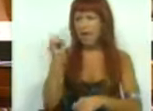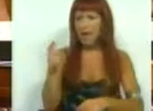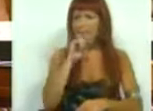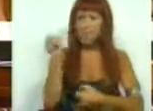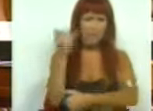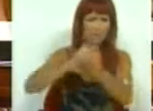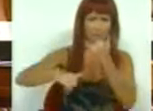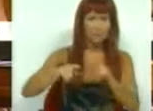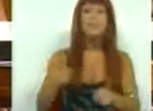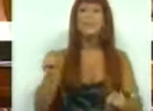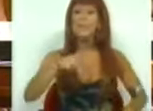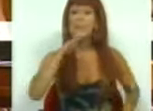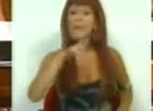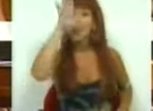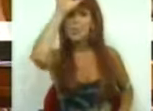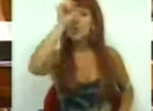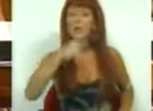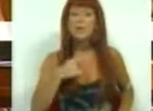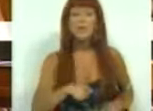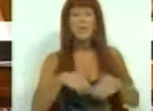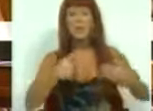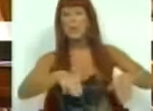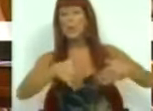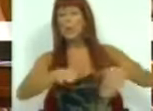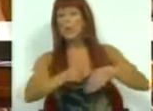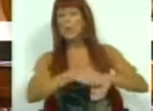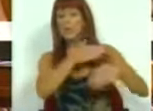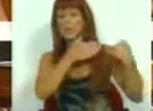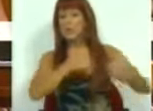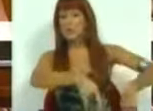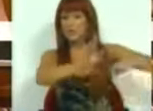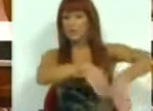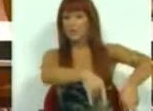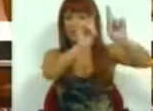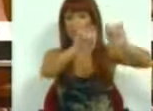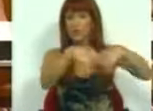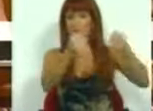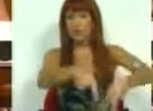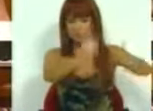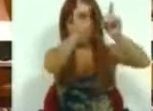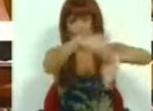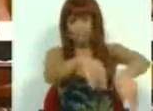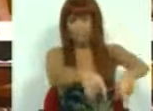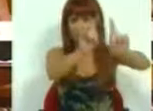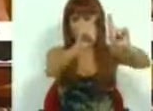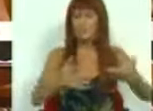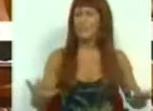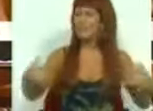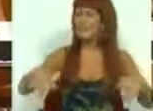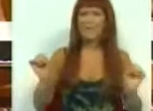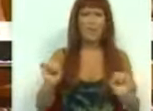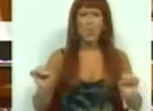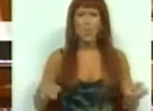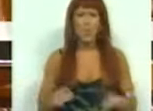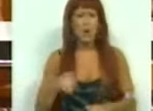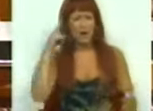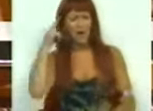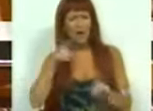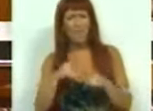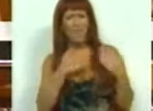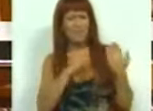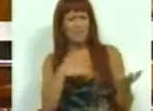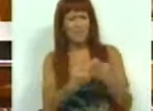ninguém. Dirão ainda que o Estado está a sacudir as suas responsabilidades sociais para cima do cidadão. Mas não há qualquer